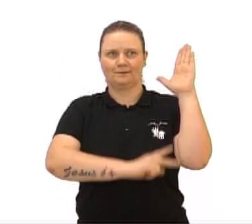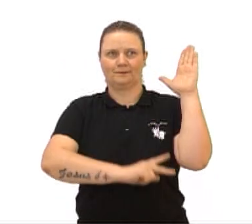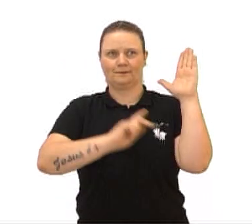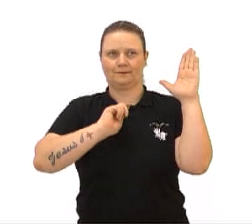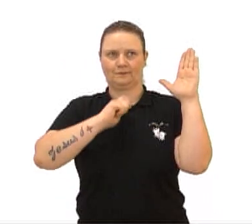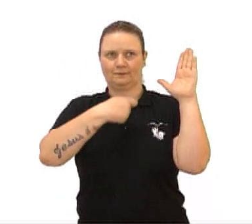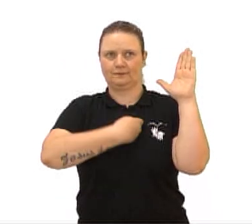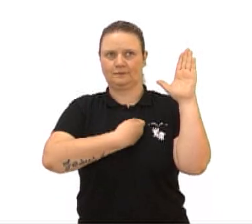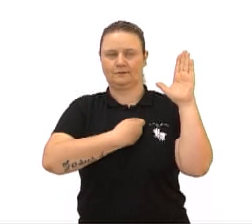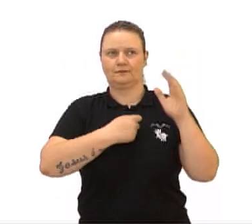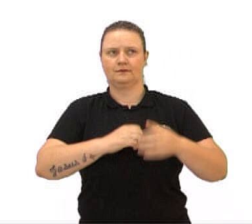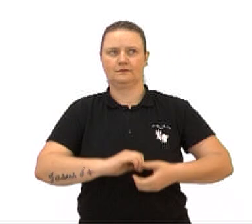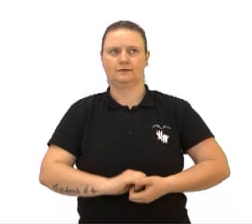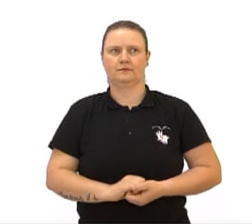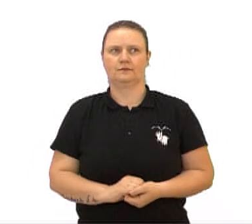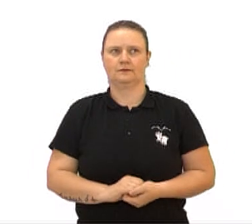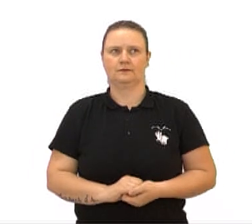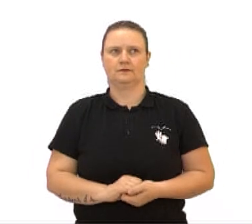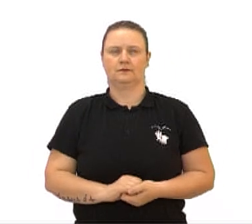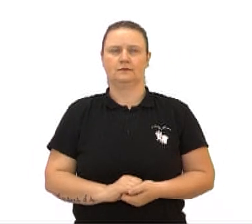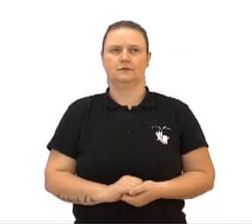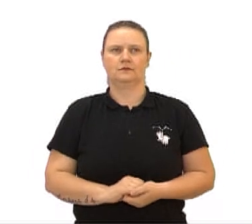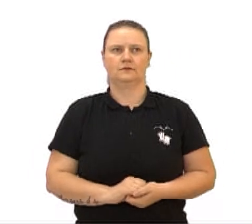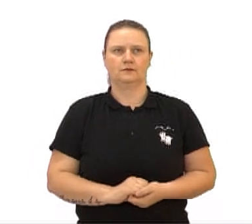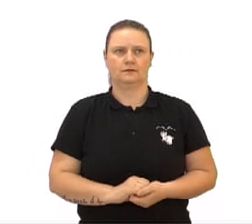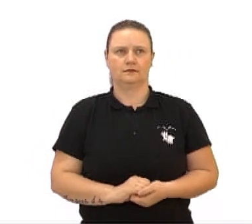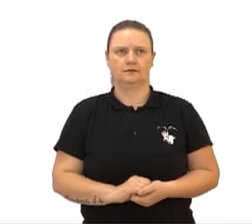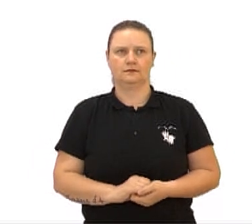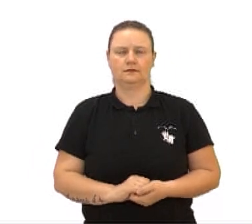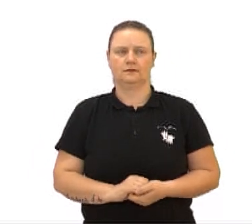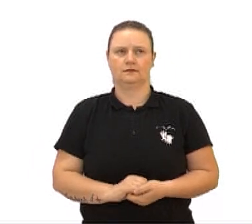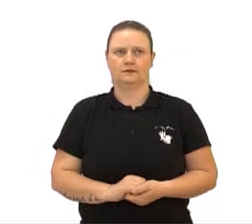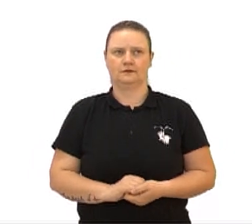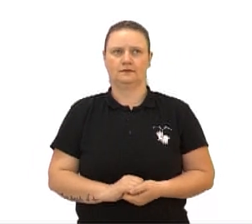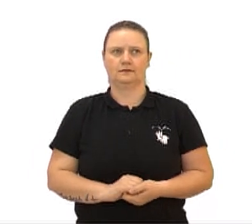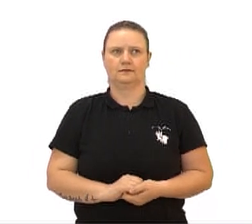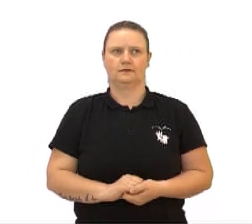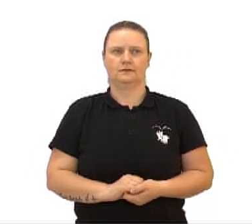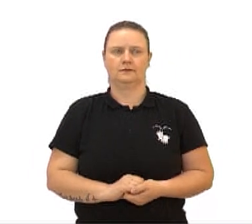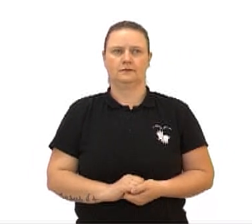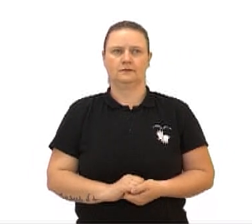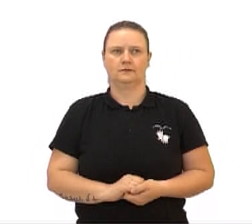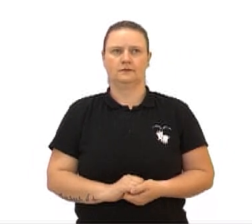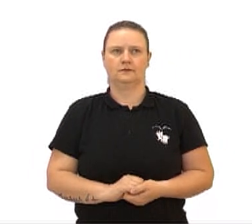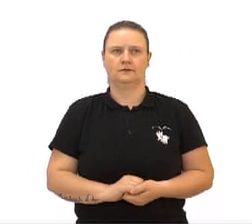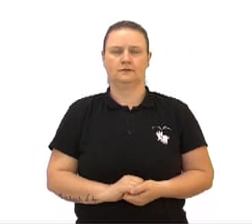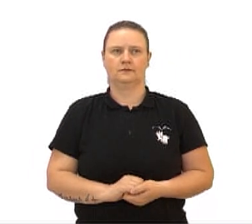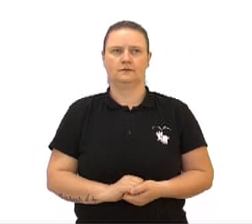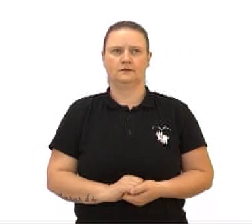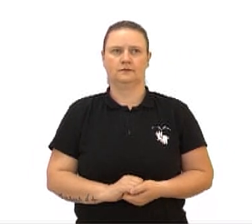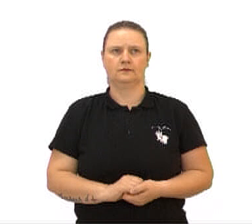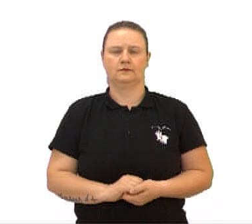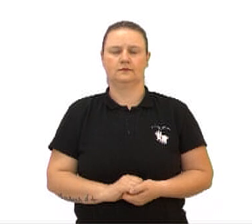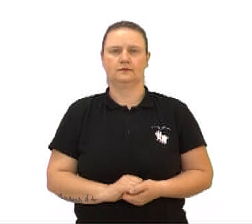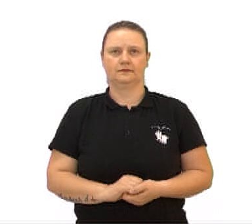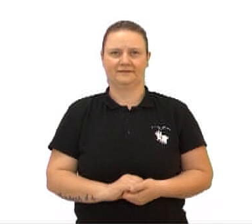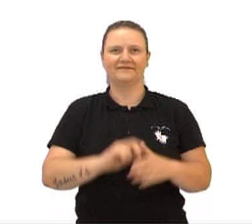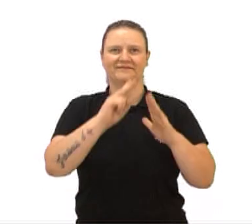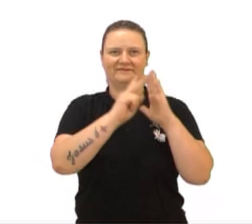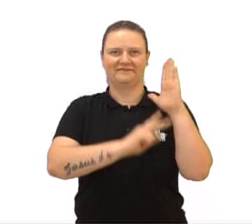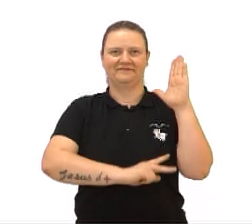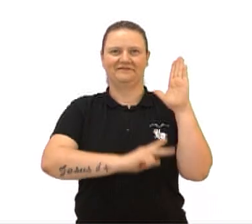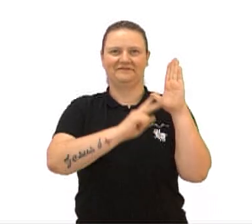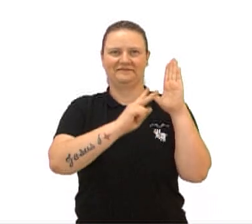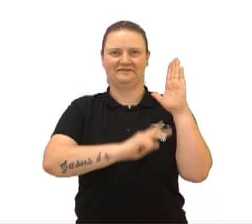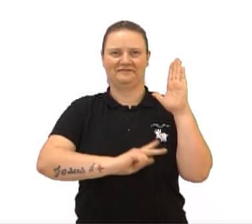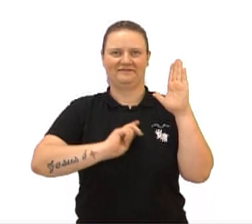En el naranja, no oficial, pero ampliamente extendida. Y en verde, no oficial,